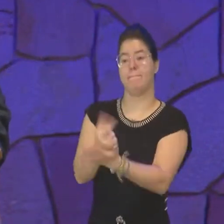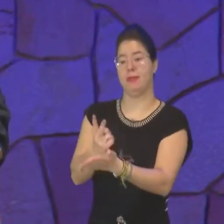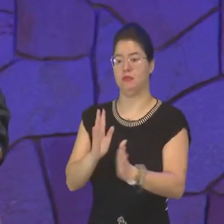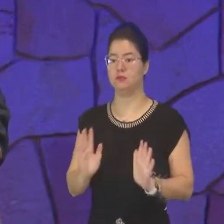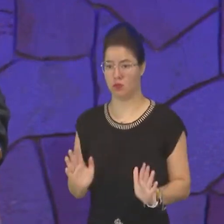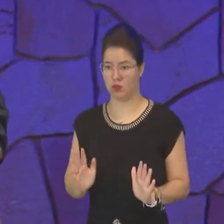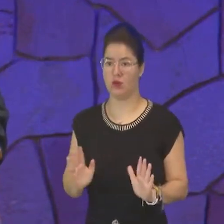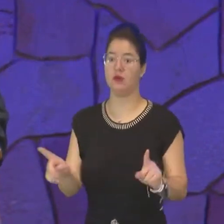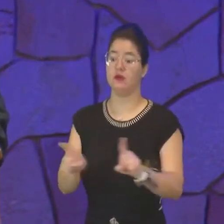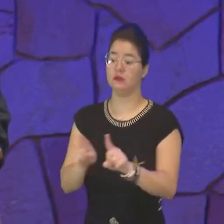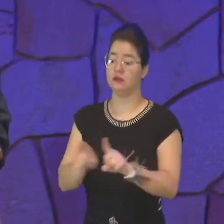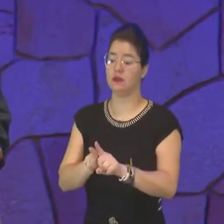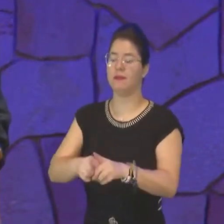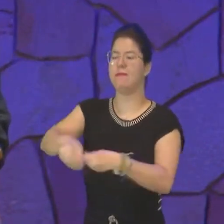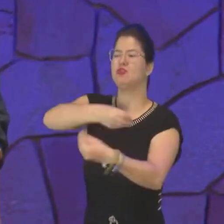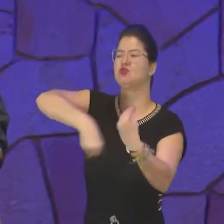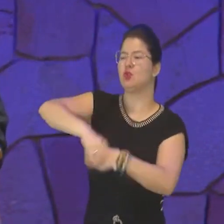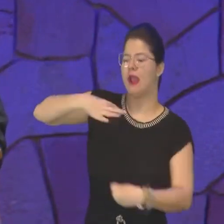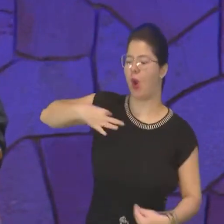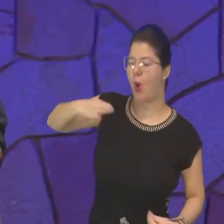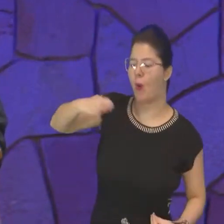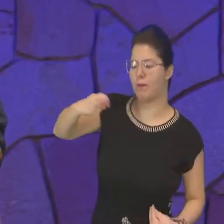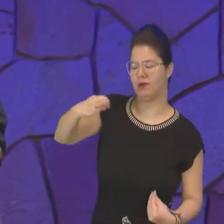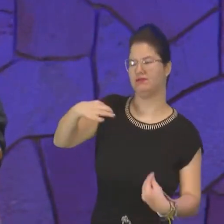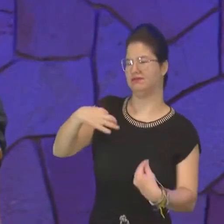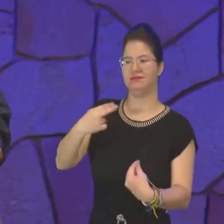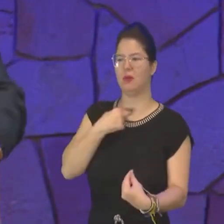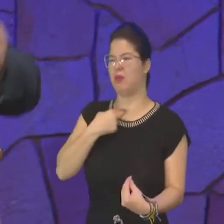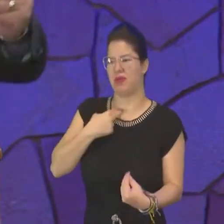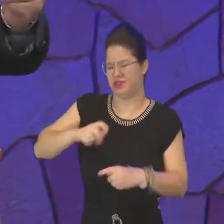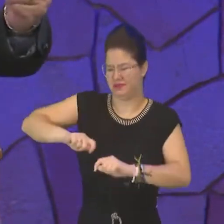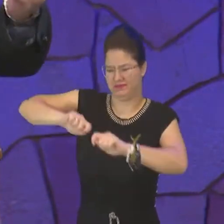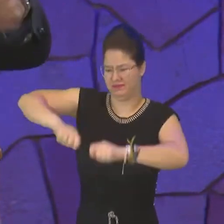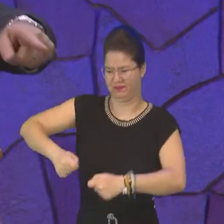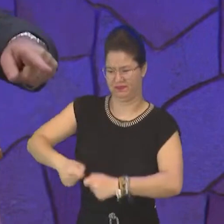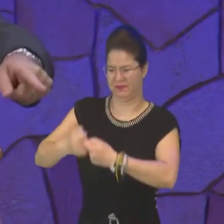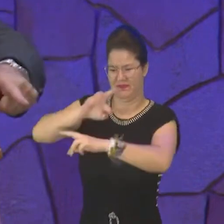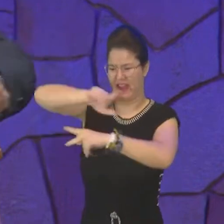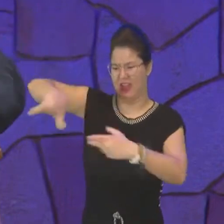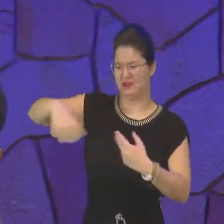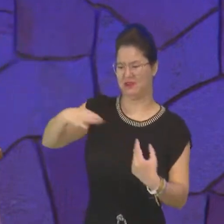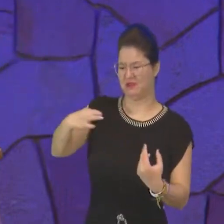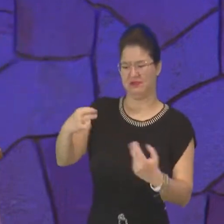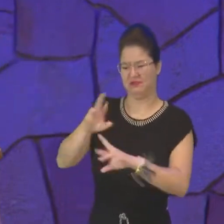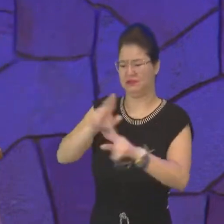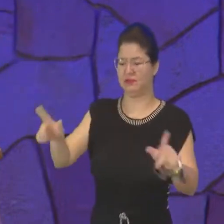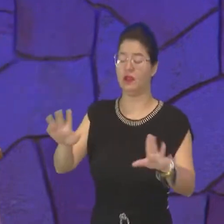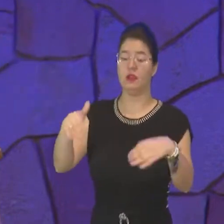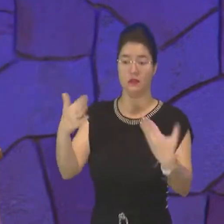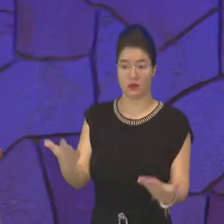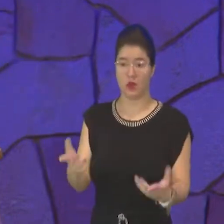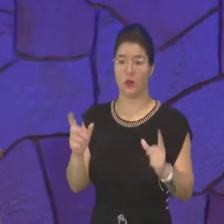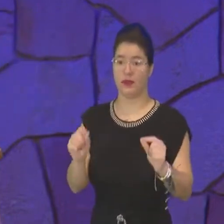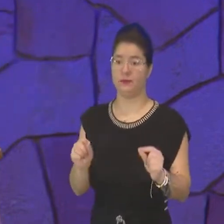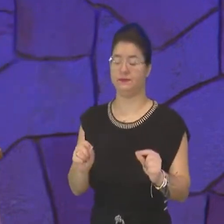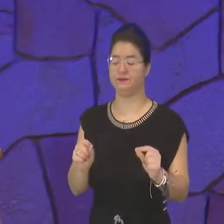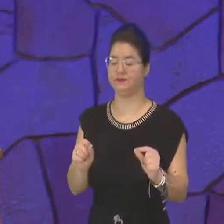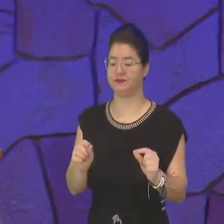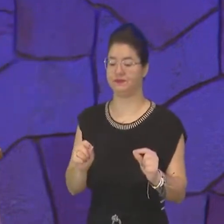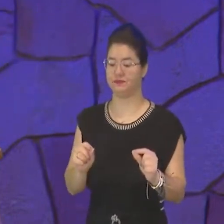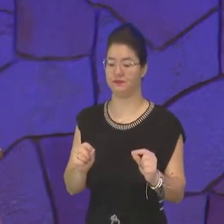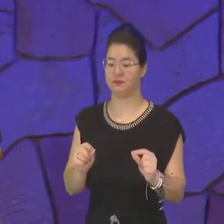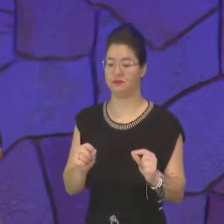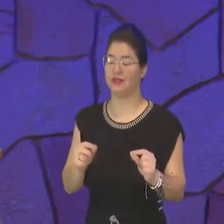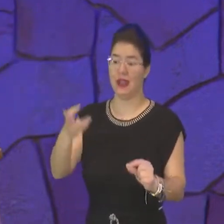questão da mistura das roupas e dos tecidos. Isto é um princípio que para eles naquele tempo era algo que eles